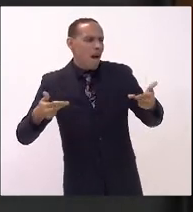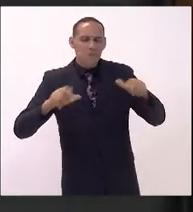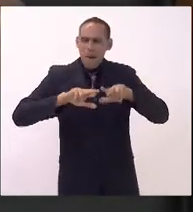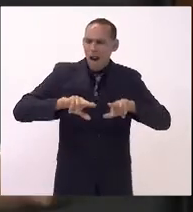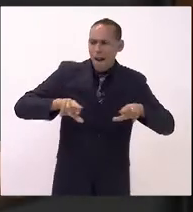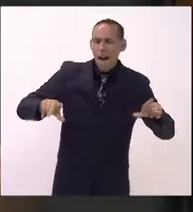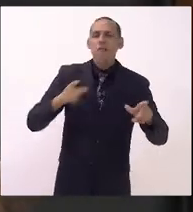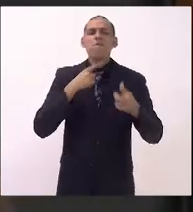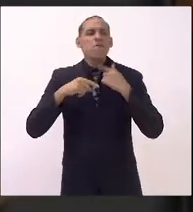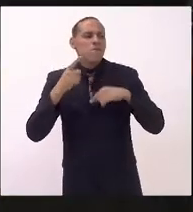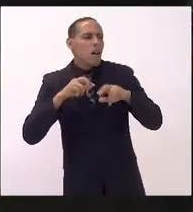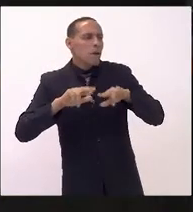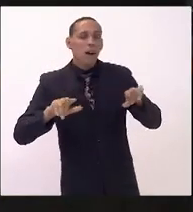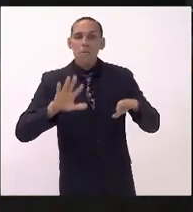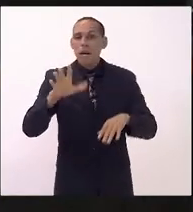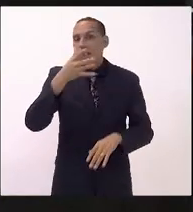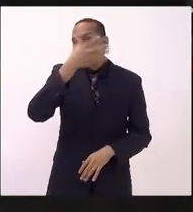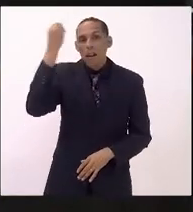estão esquecendo desse detalhe.